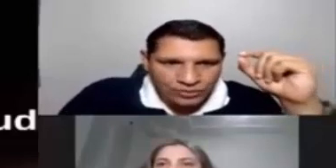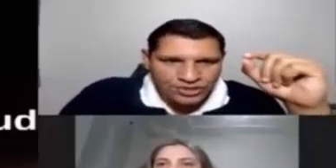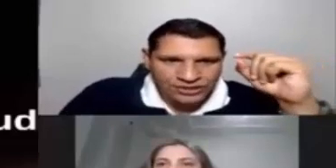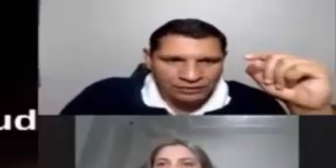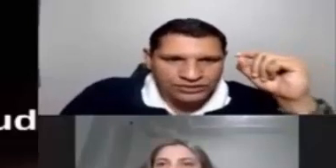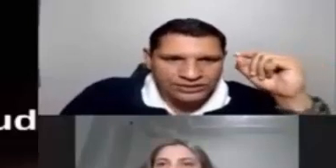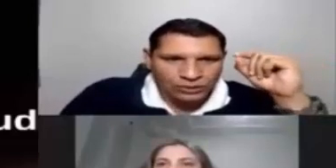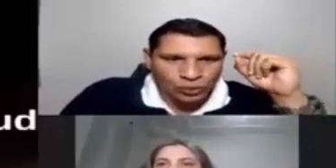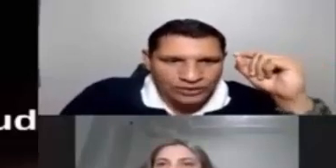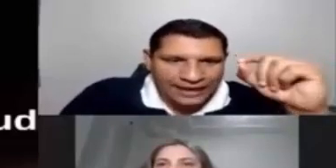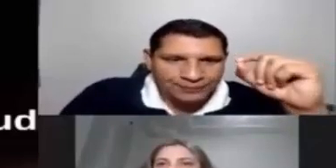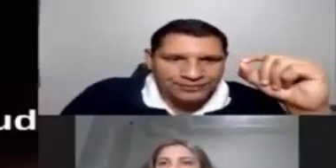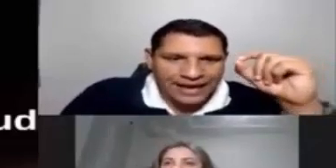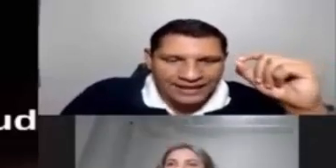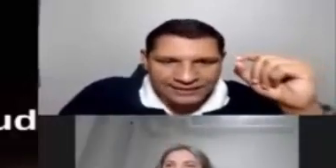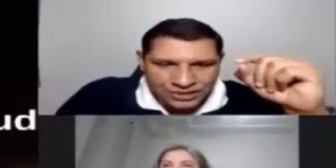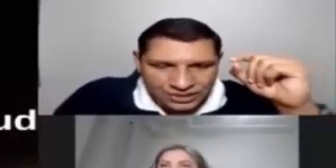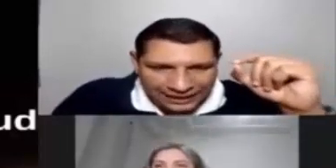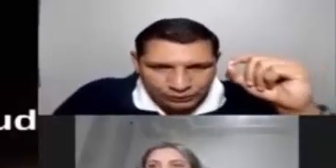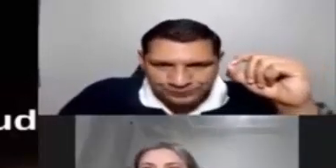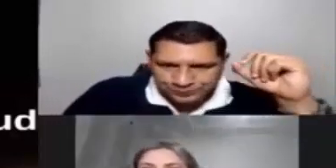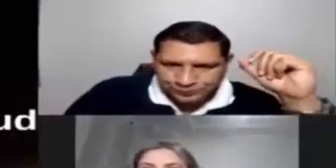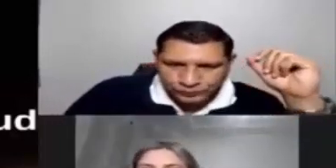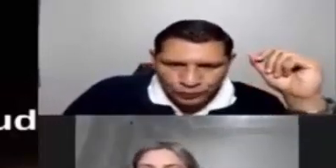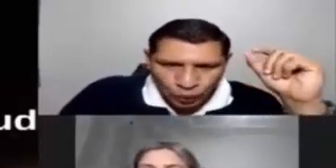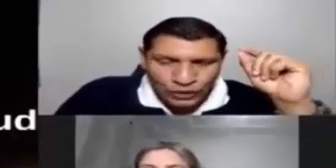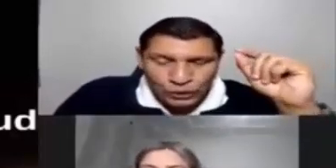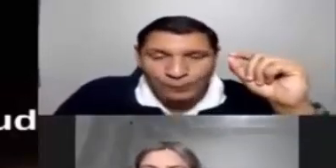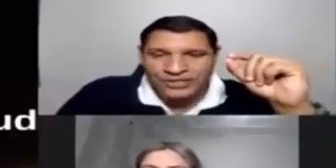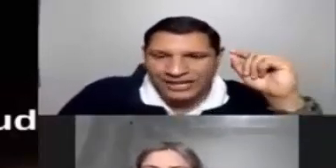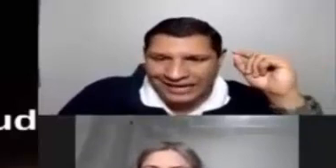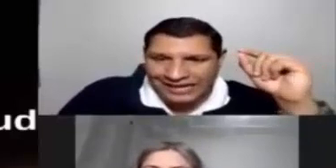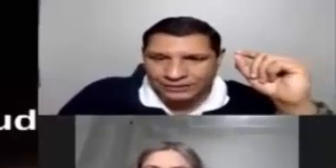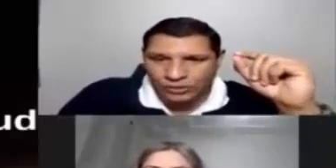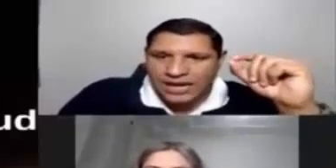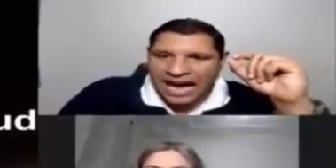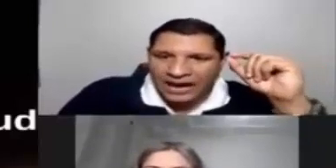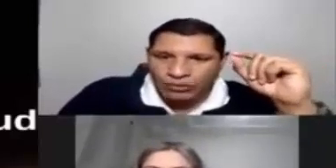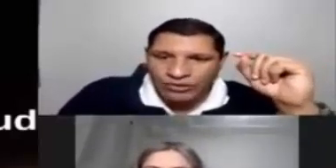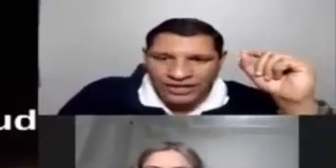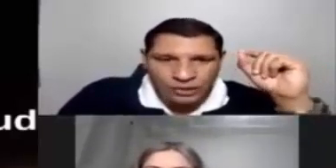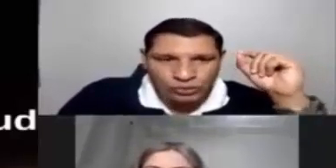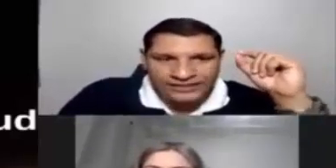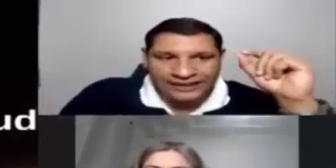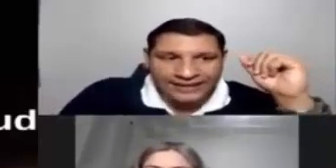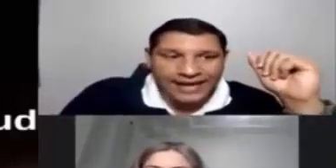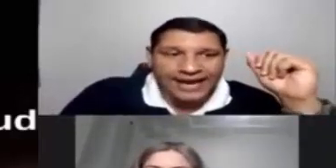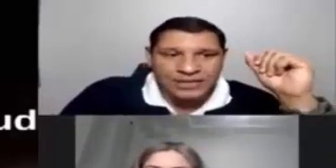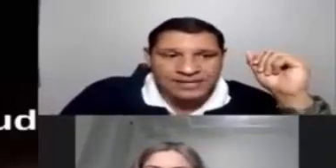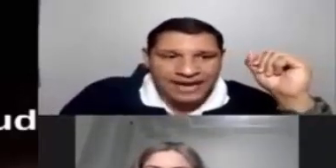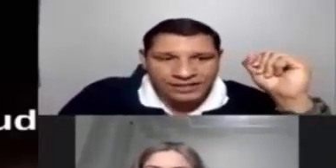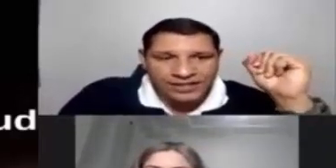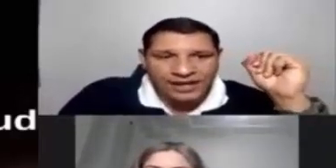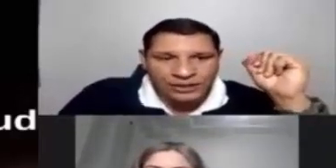cada um estava no lugar a ele destinado o rico pedia a Lázaro a qual tinha recusado até